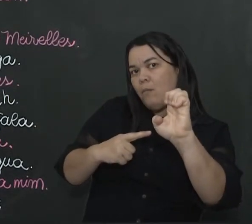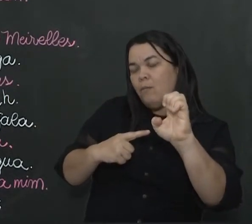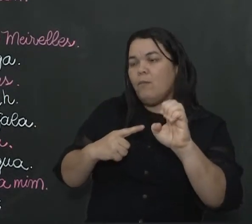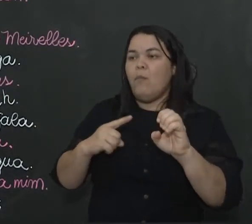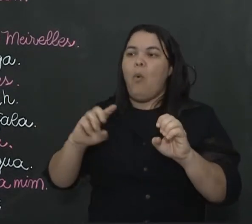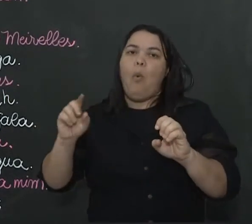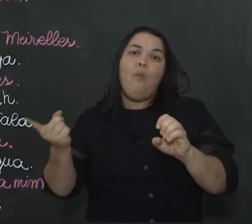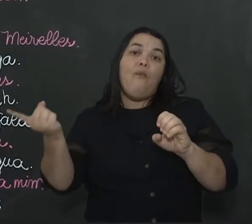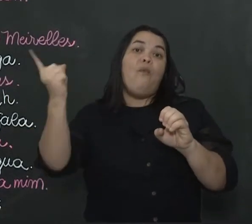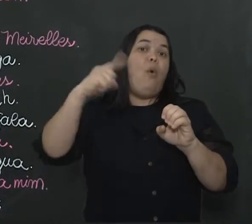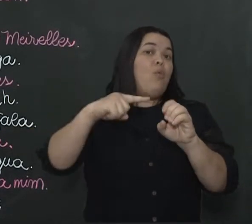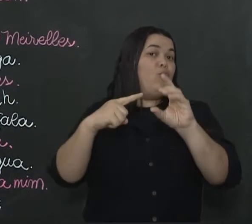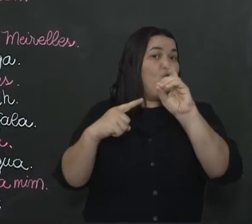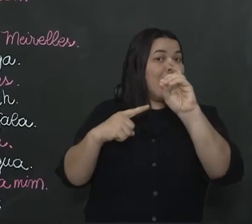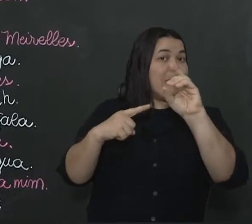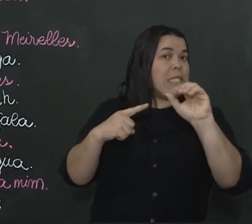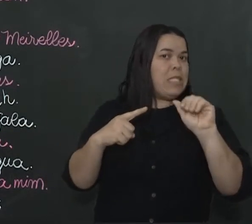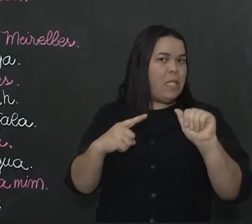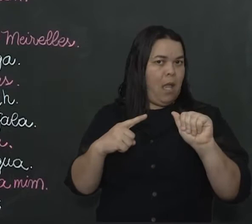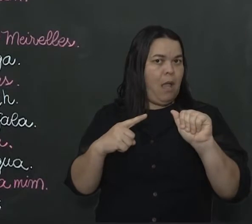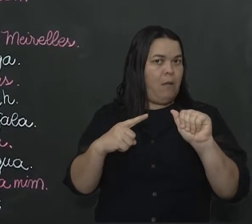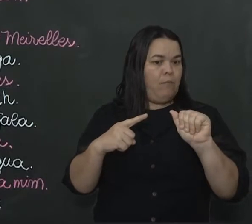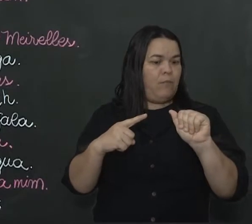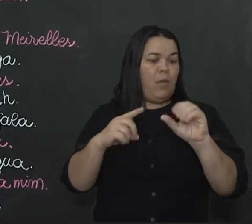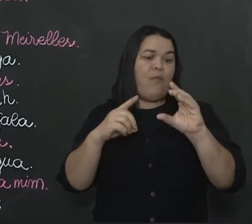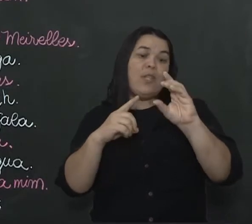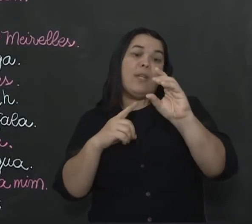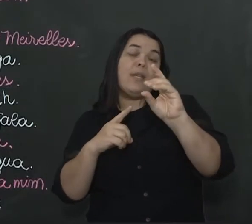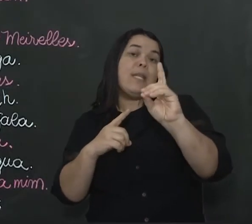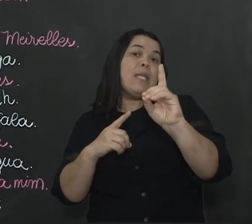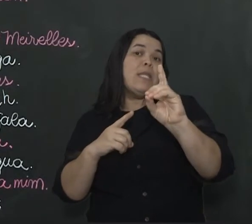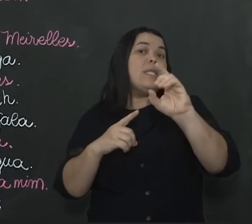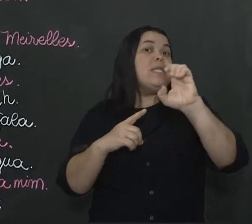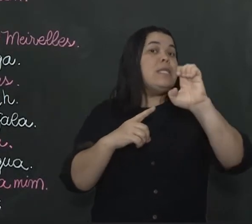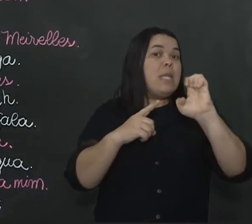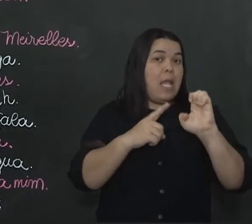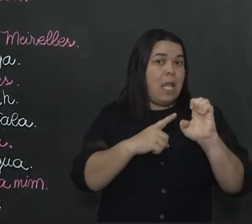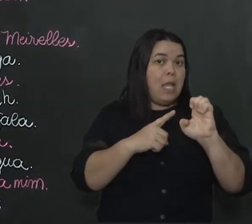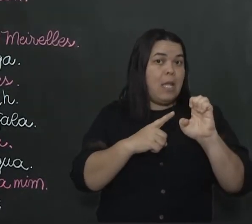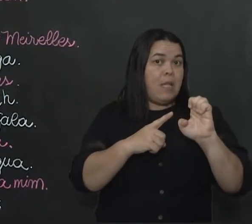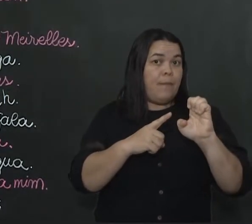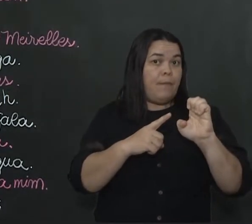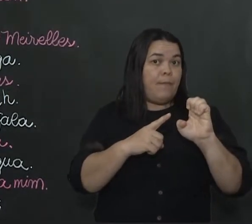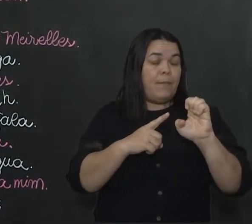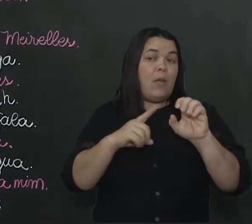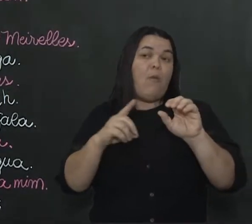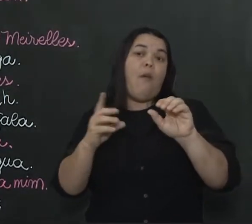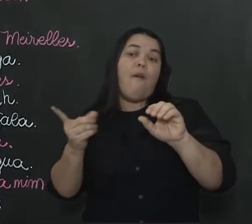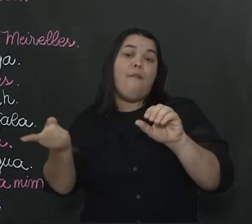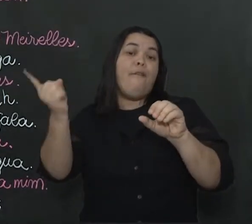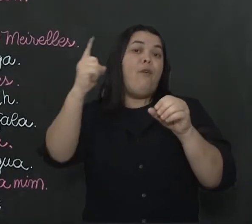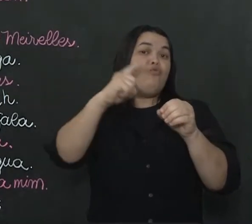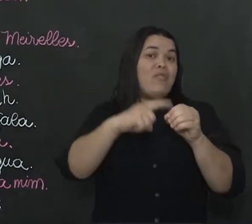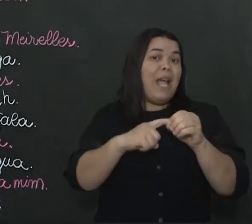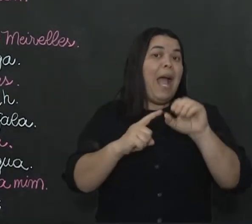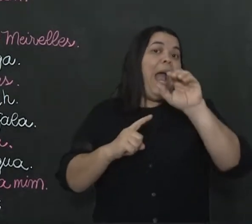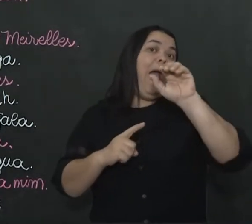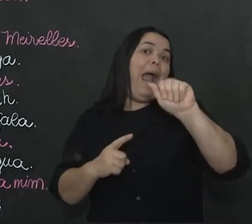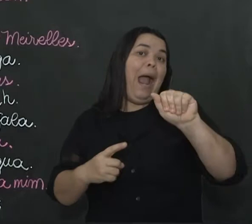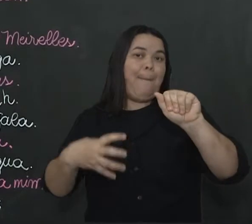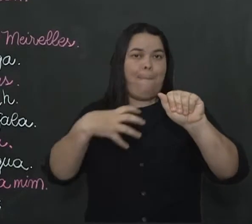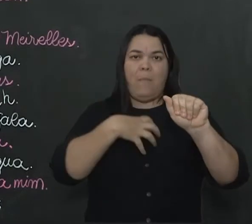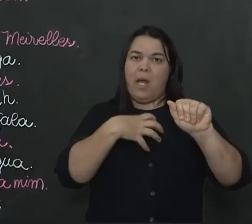do verbo voltar e por conta da palavra feminina que vem em seguida. Voltar à Bahia, mas não serve para todas